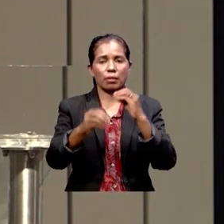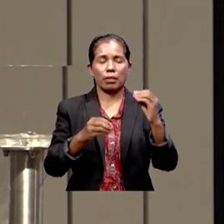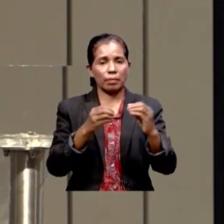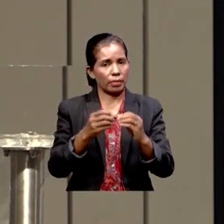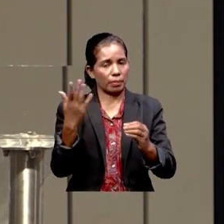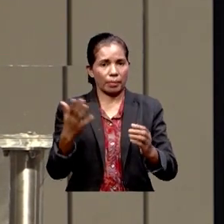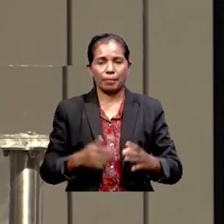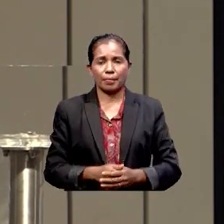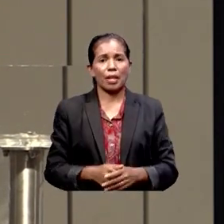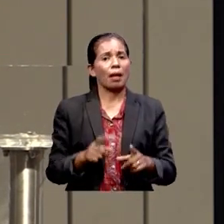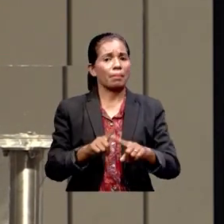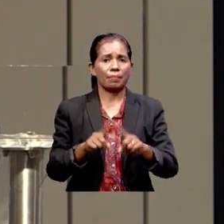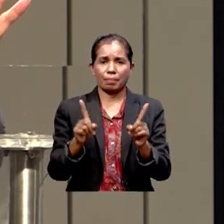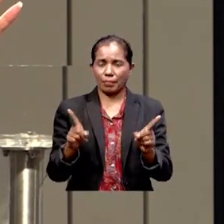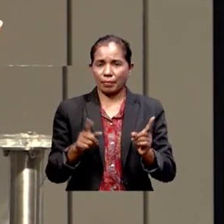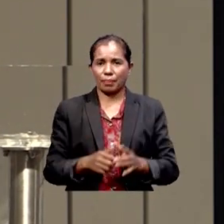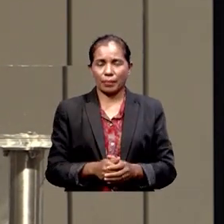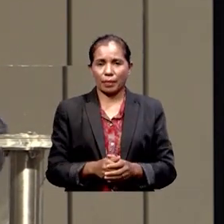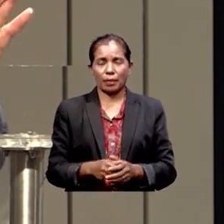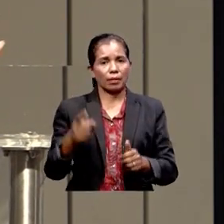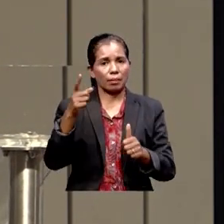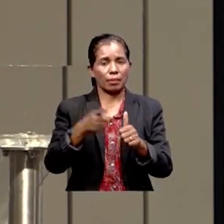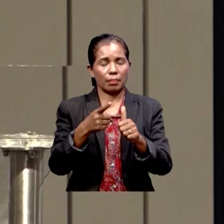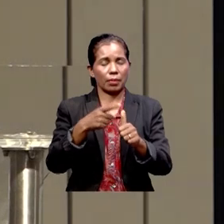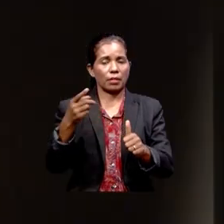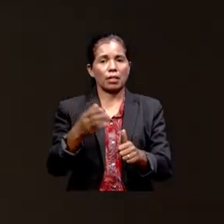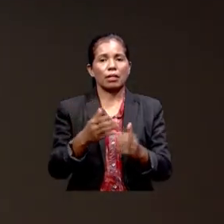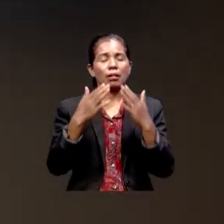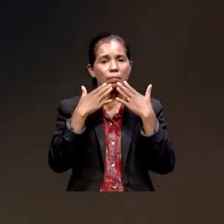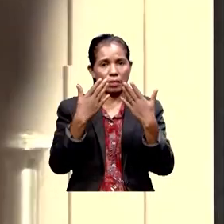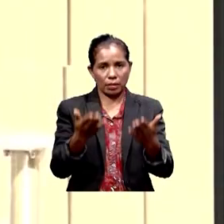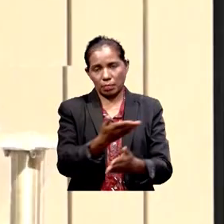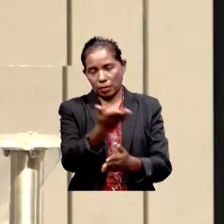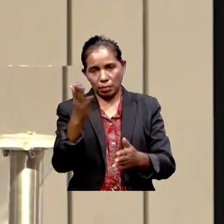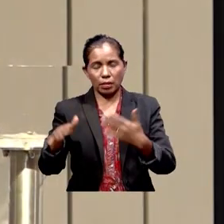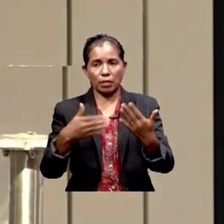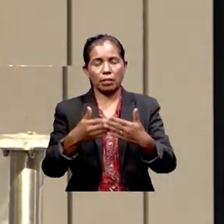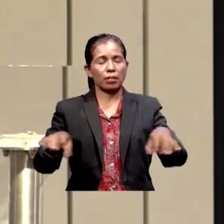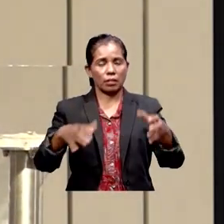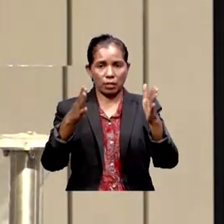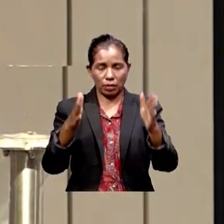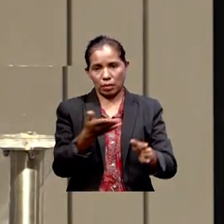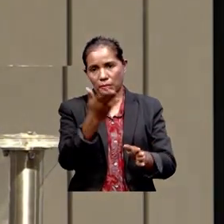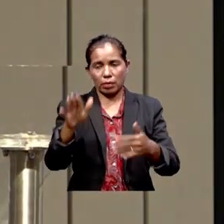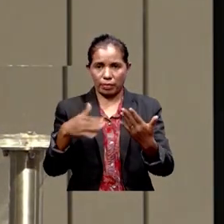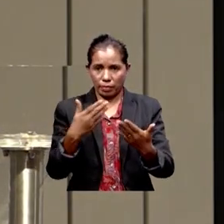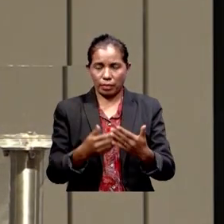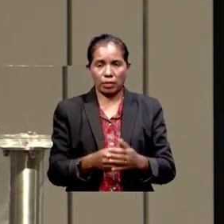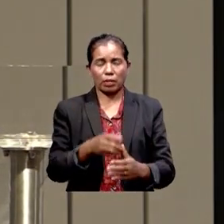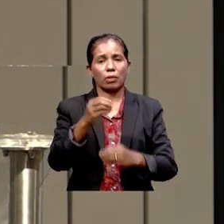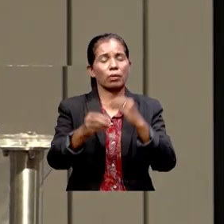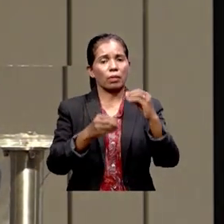refere. Mas bem, primeiro agradeço a Lilo Trabalhador e a Tabotzira Ruto, que